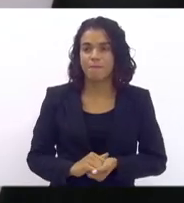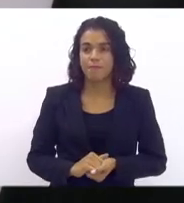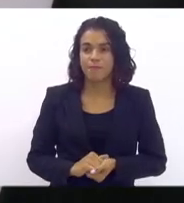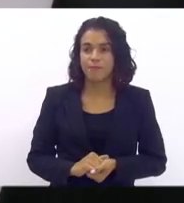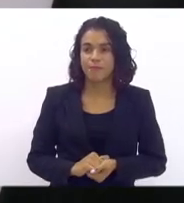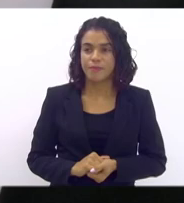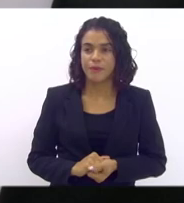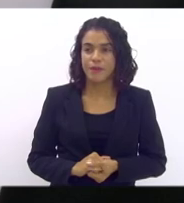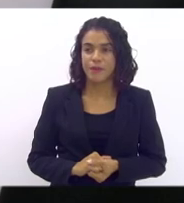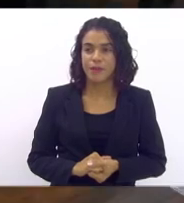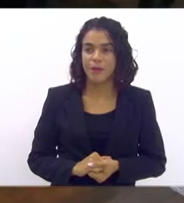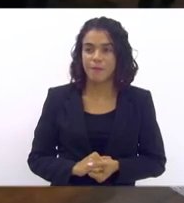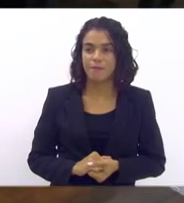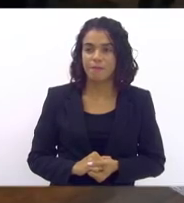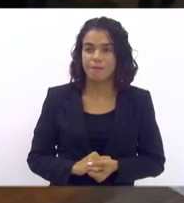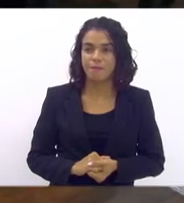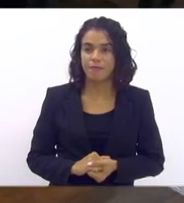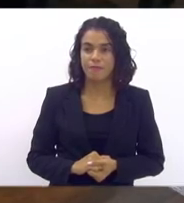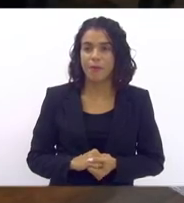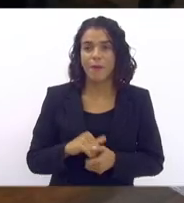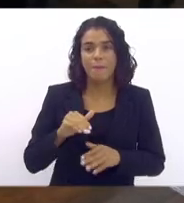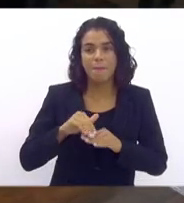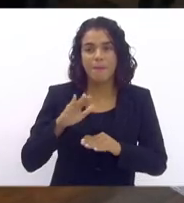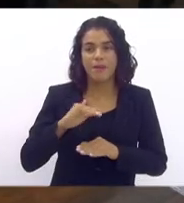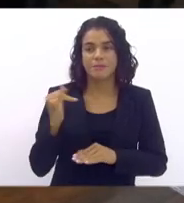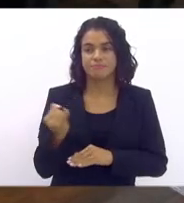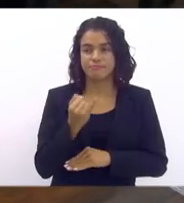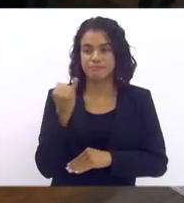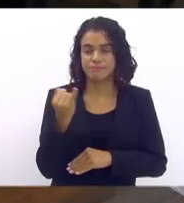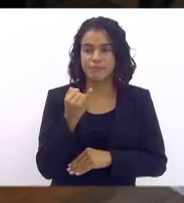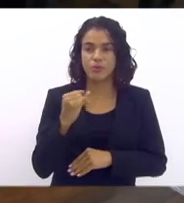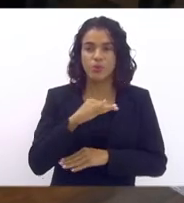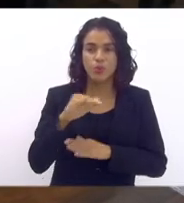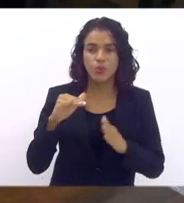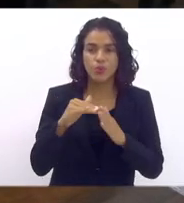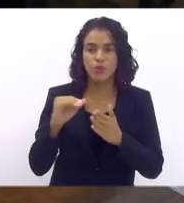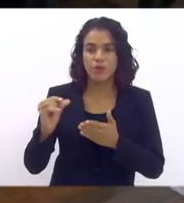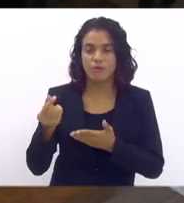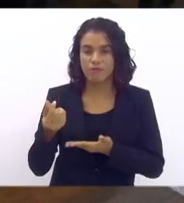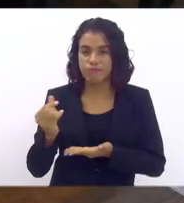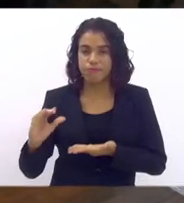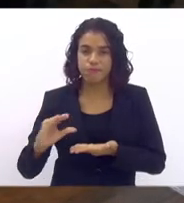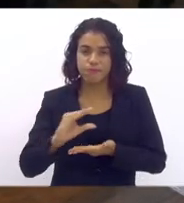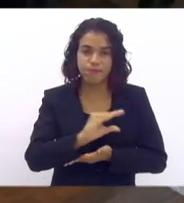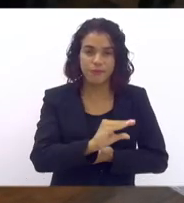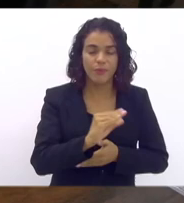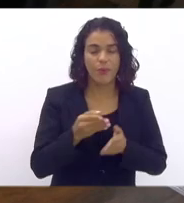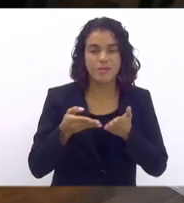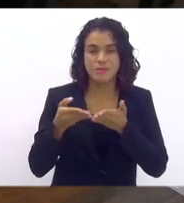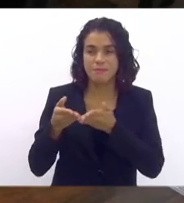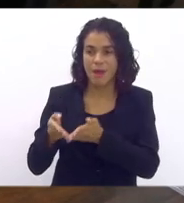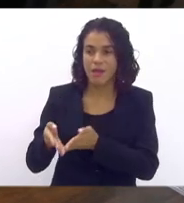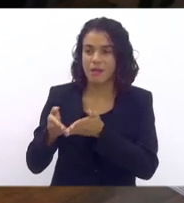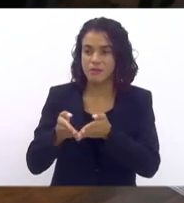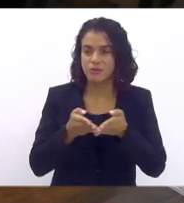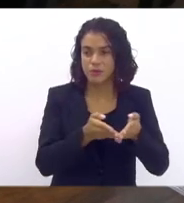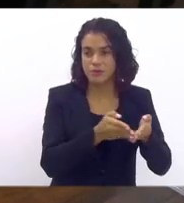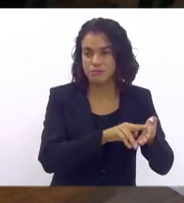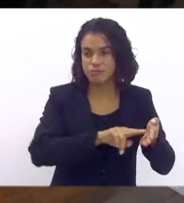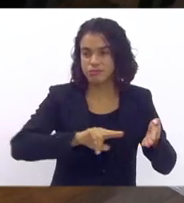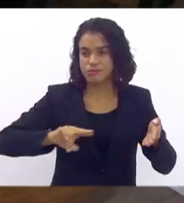já foram elas foram listadas Mas o mais importante é o que foi feito com esse recurso arrecadar dessas embarcações nós já pedimos